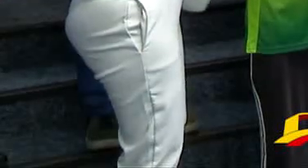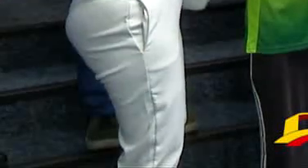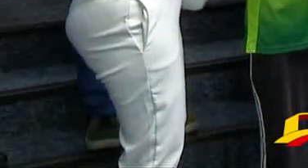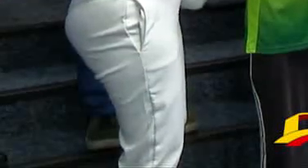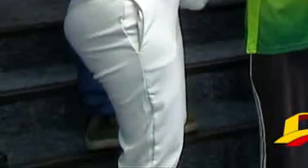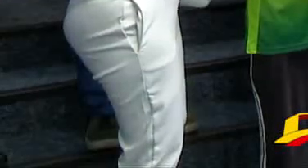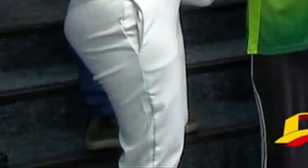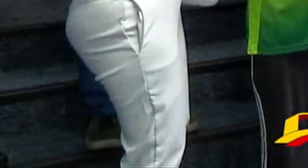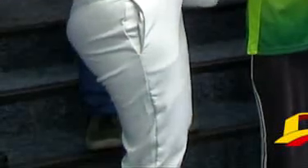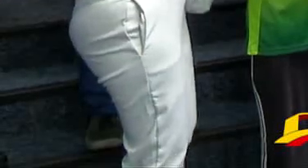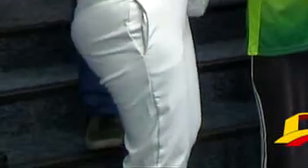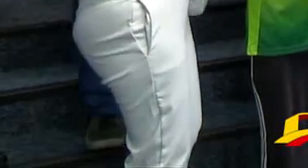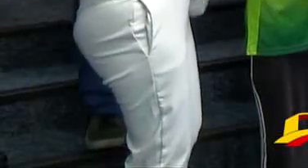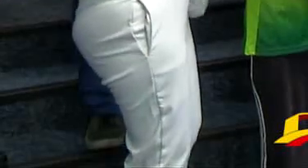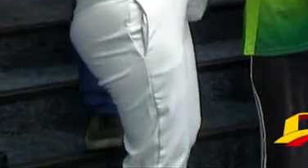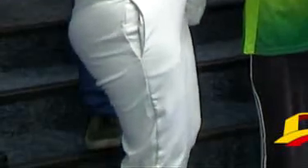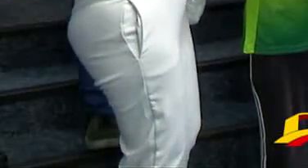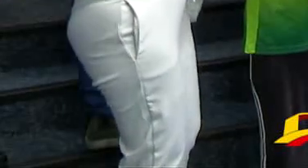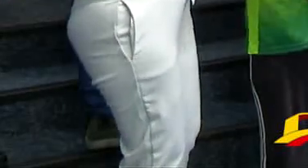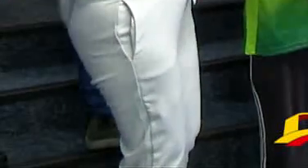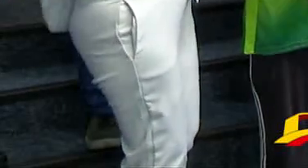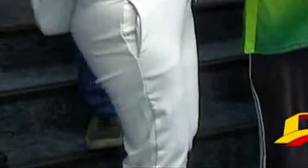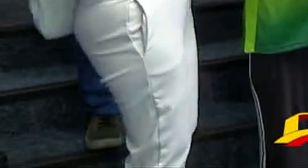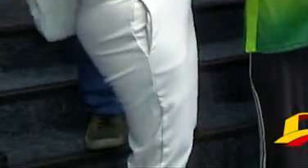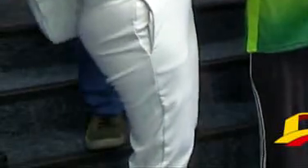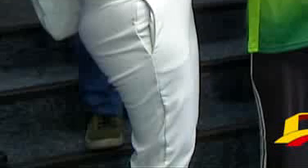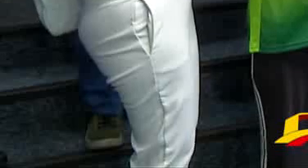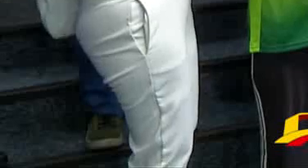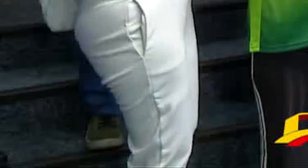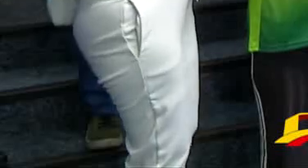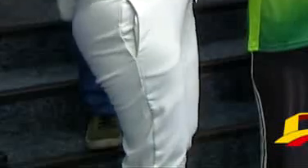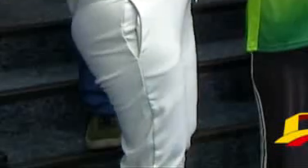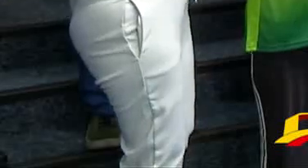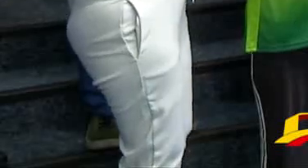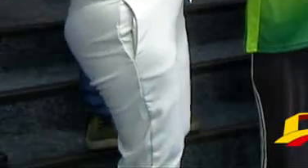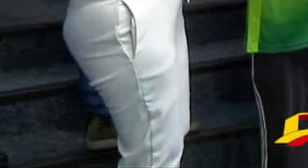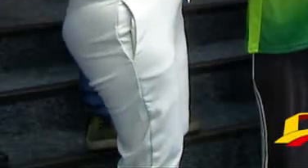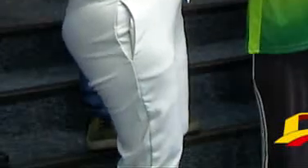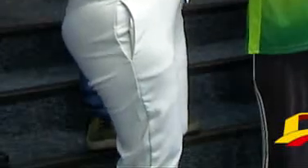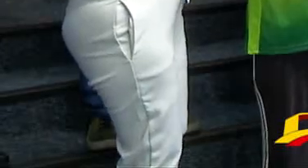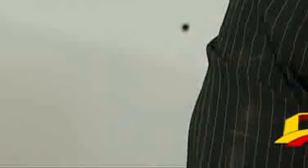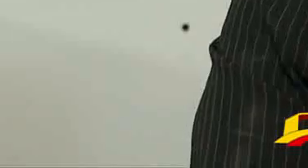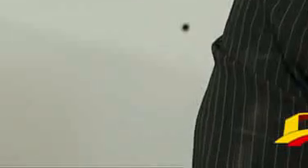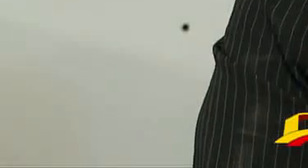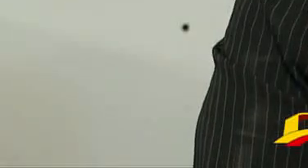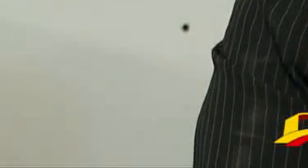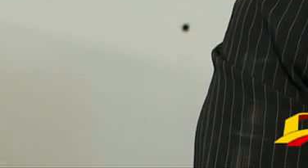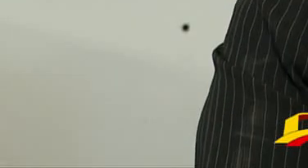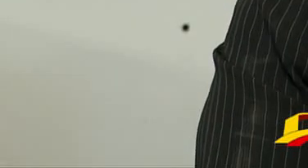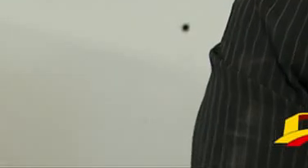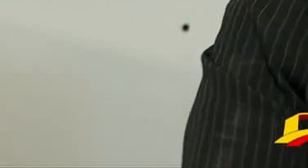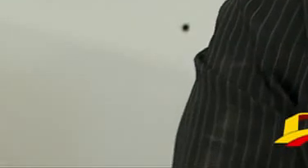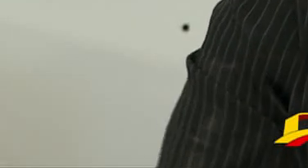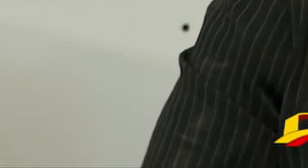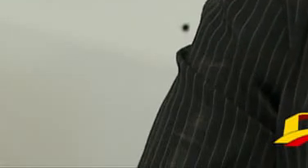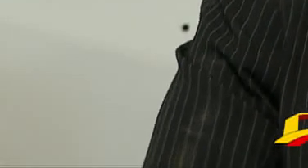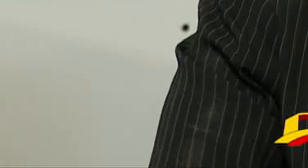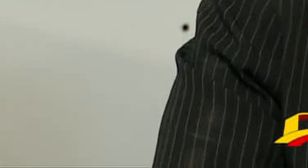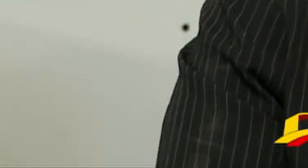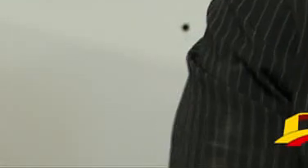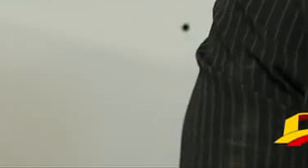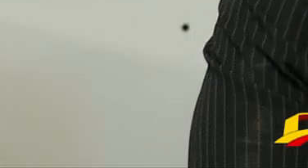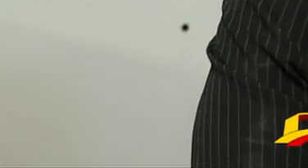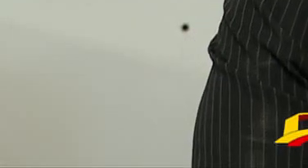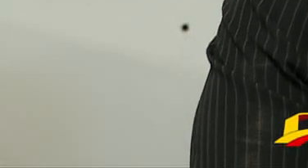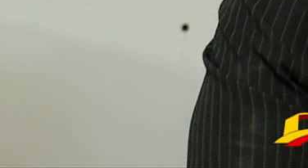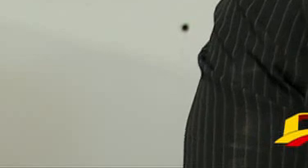selo social na cidade de Sorocaba mais uma vez acabamos esquecendo o Luciana esse seria